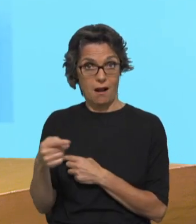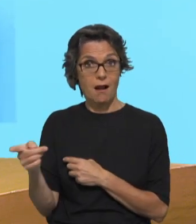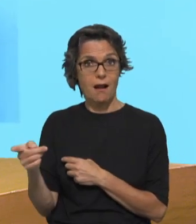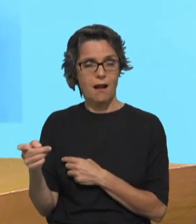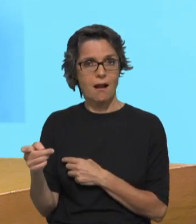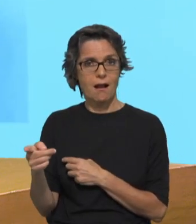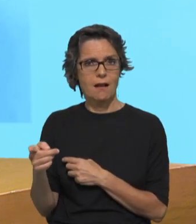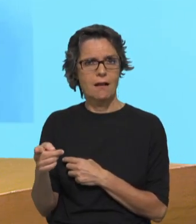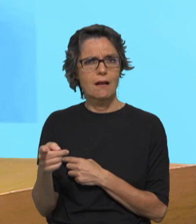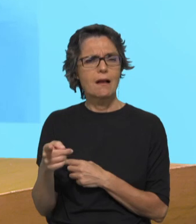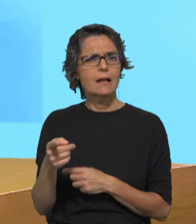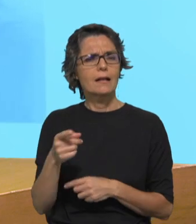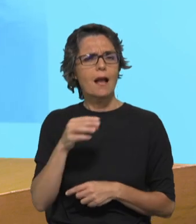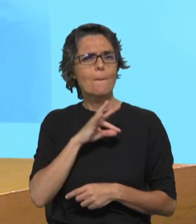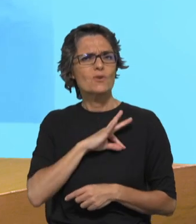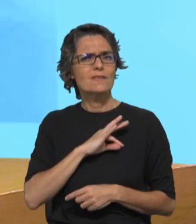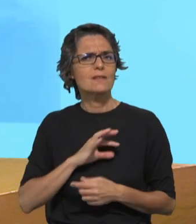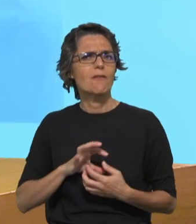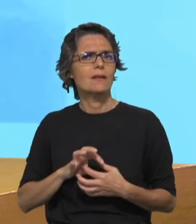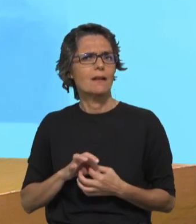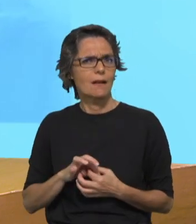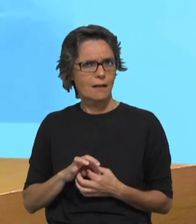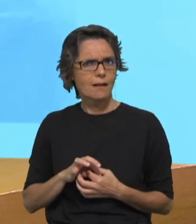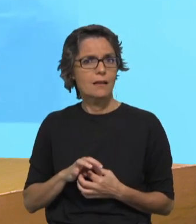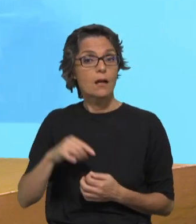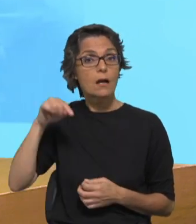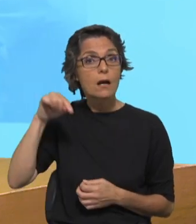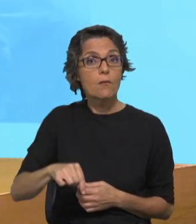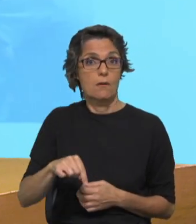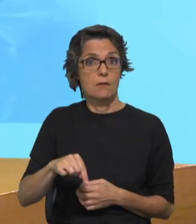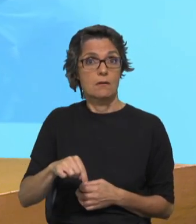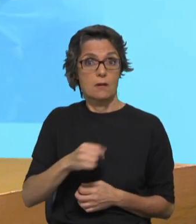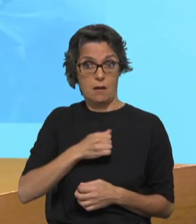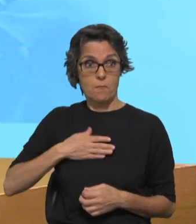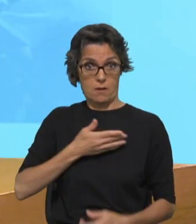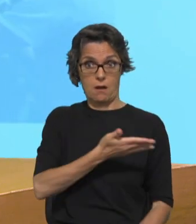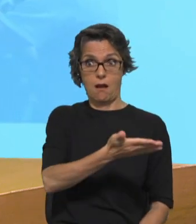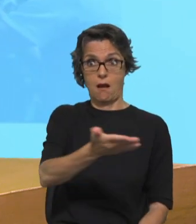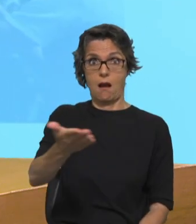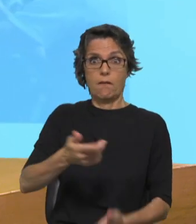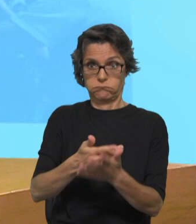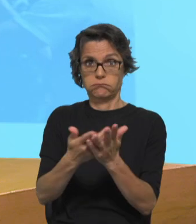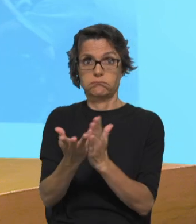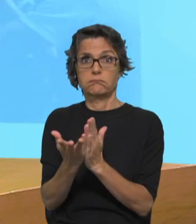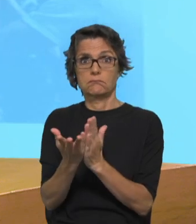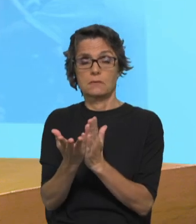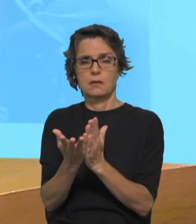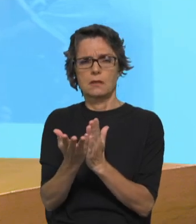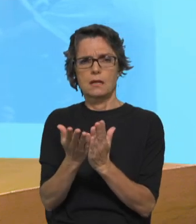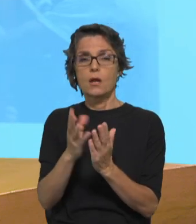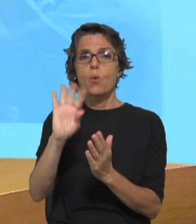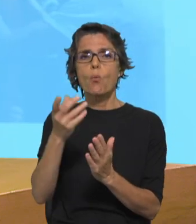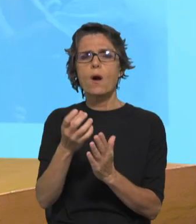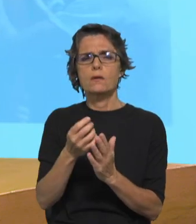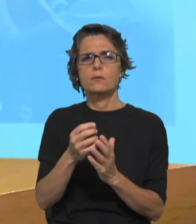interesseiras do ponto de vista profissional. Hoje, há empresas, muitas, que ao analisarem